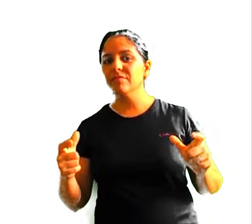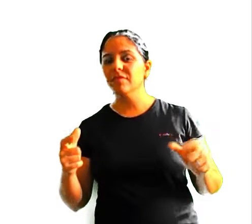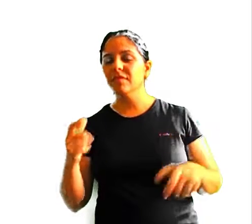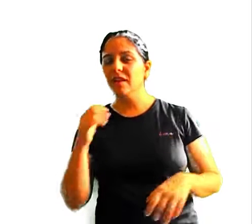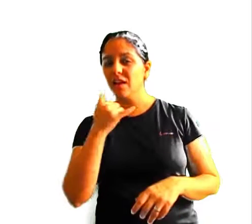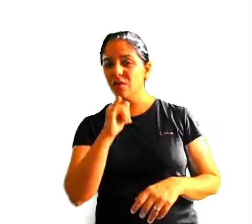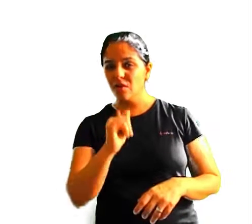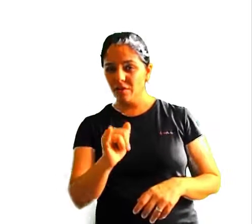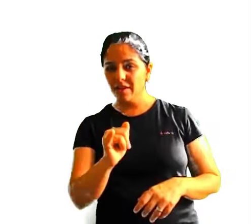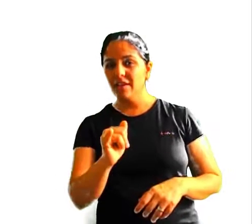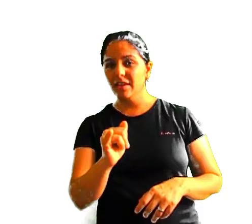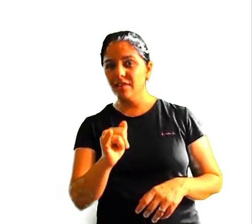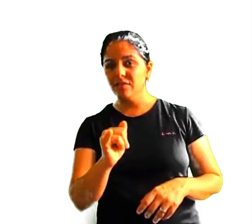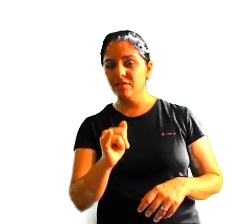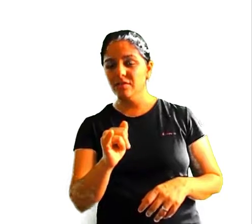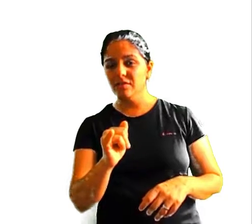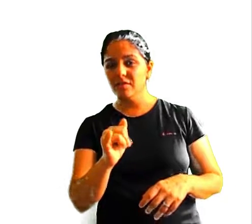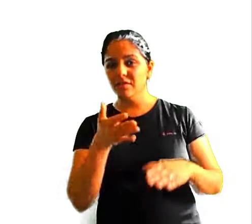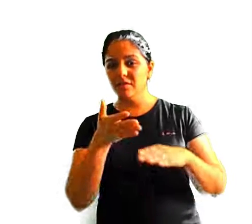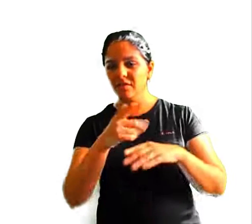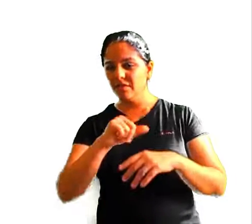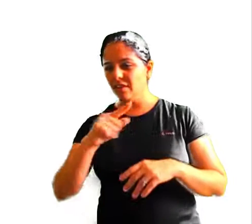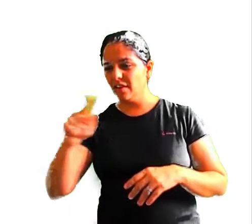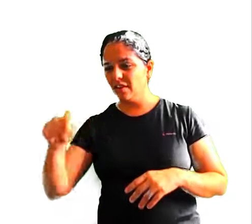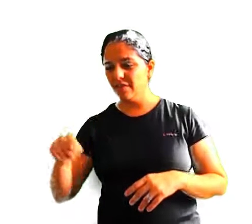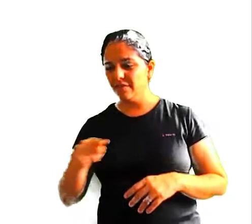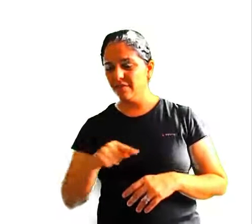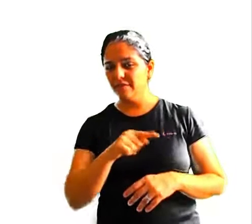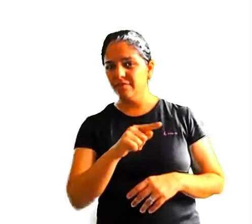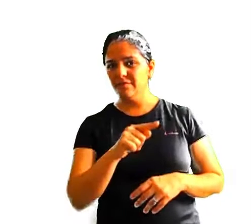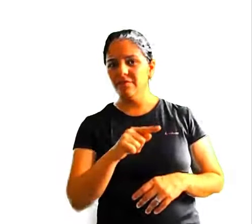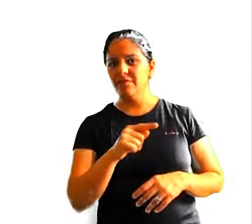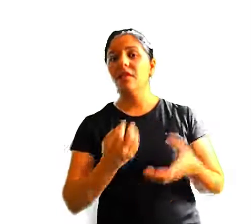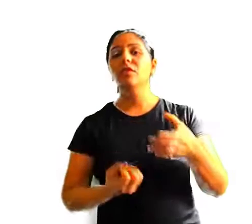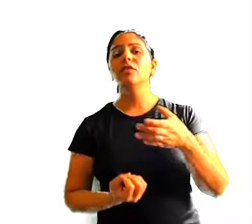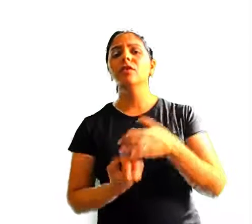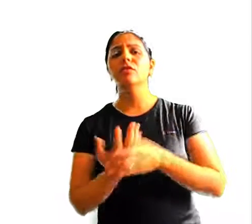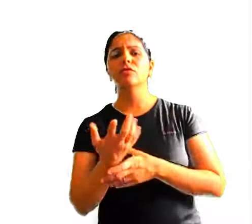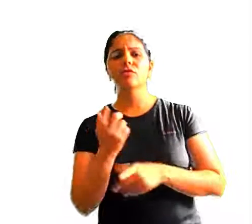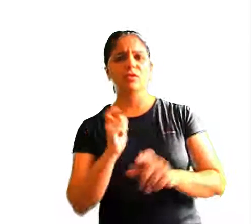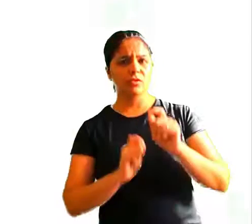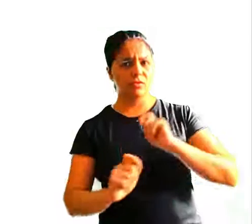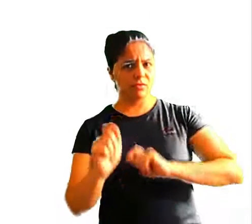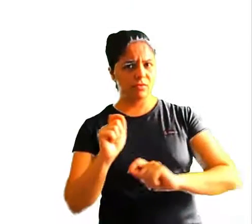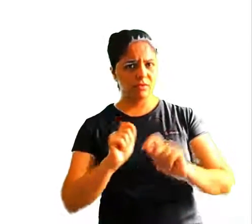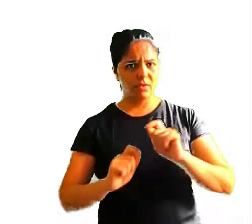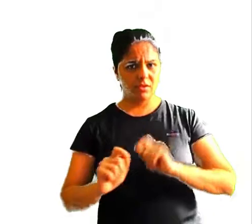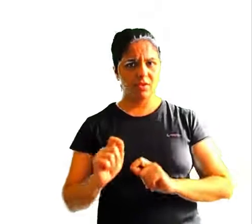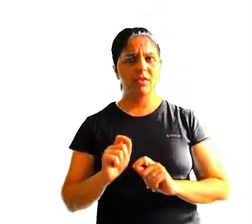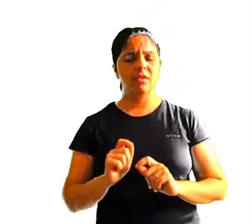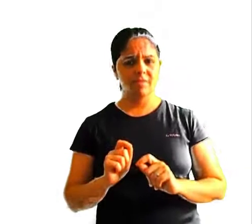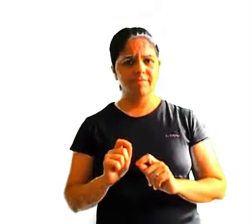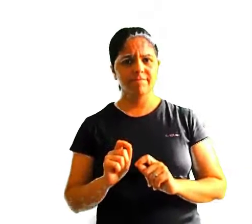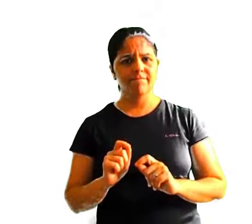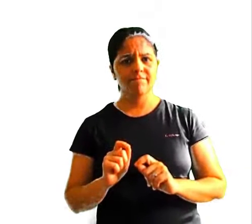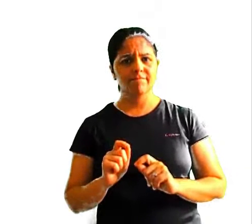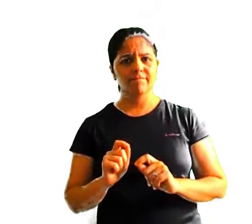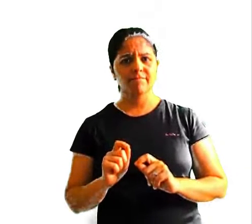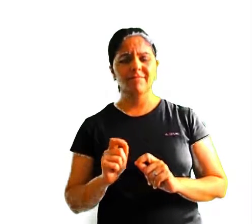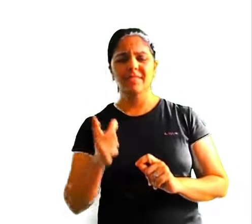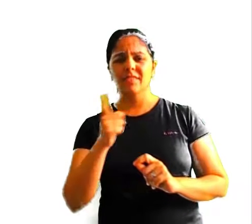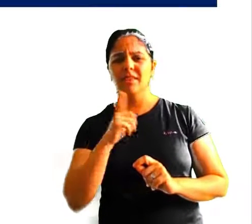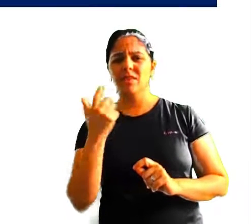né, elas vão estar, ela vai estar, a corrente que vai passar por esses resistores, né, ela vai dar origem